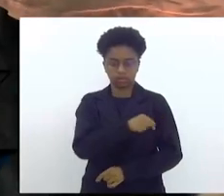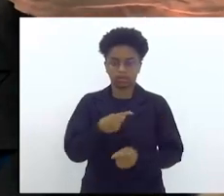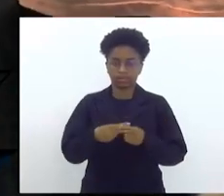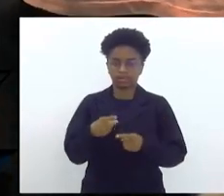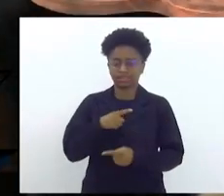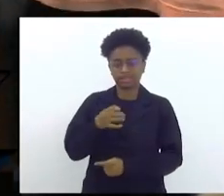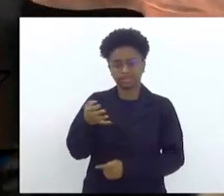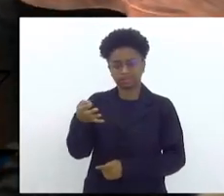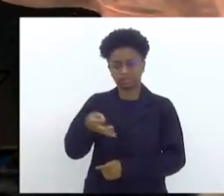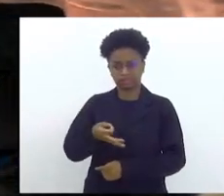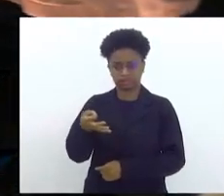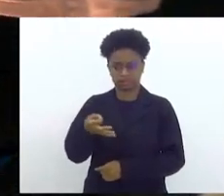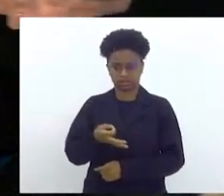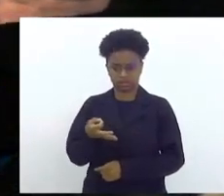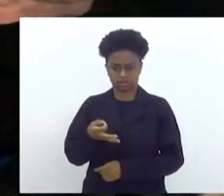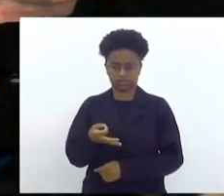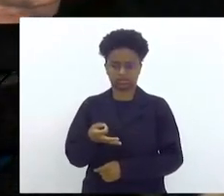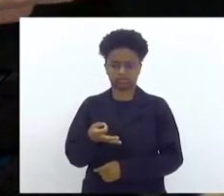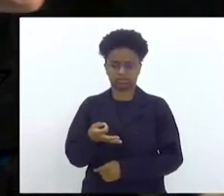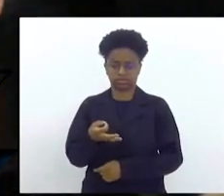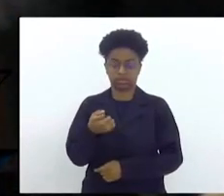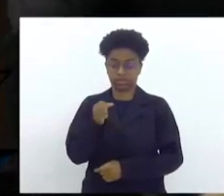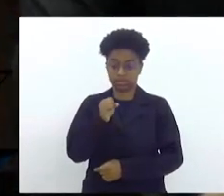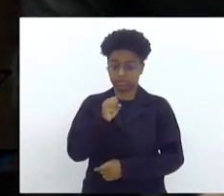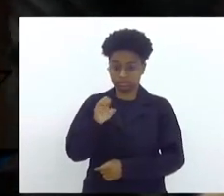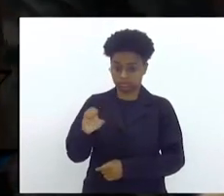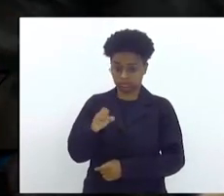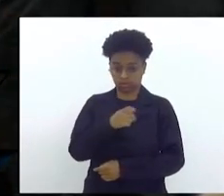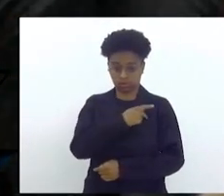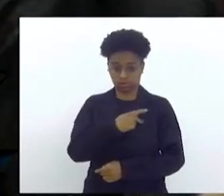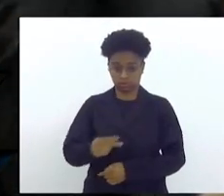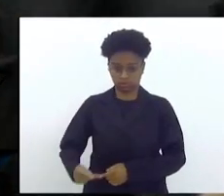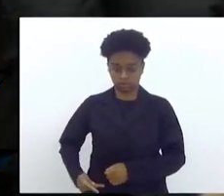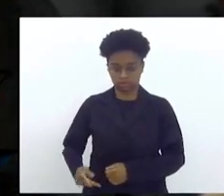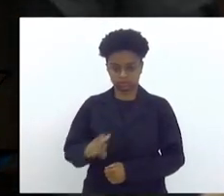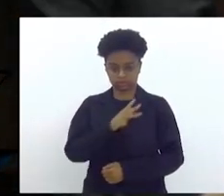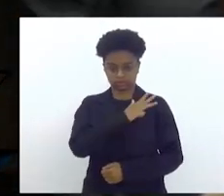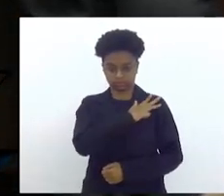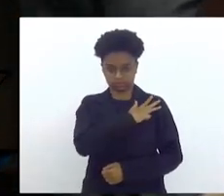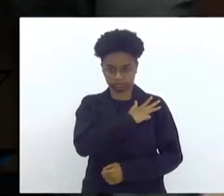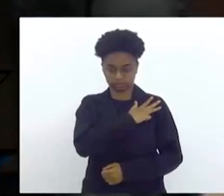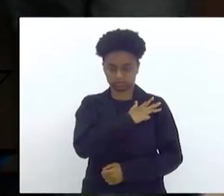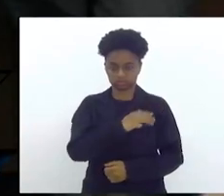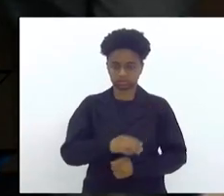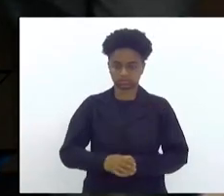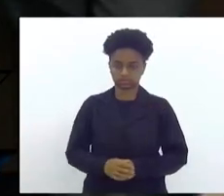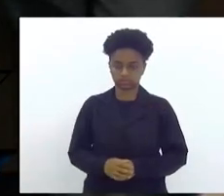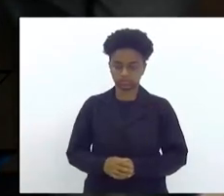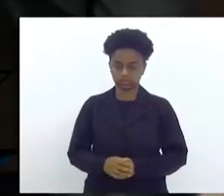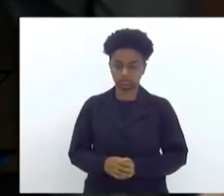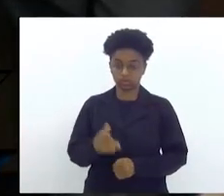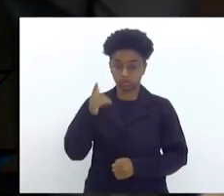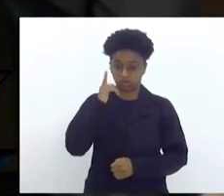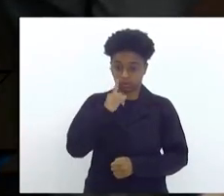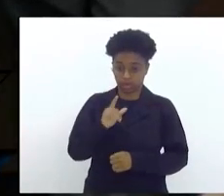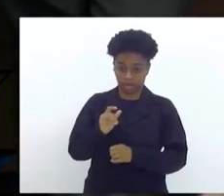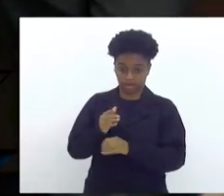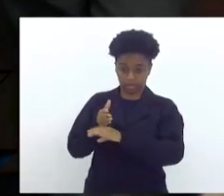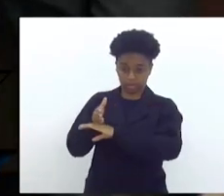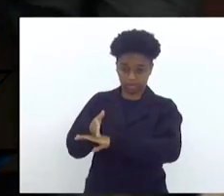certeza se o presidente Lula um dia ele pudesse entrar no Caveirão